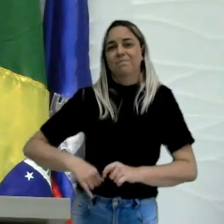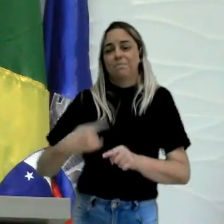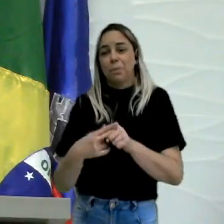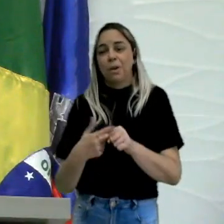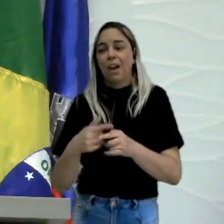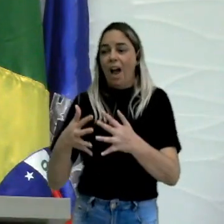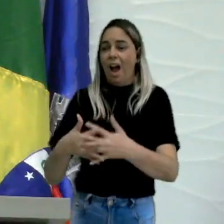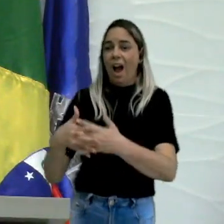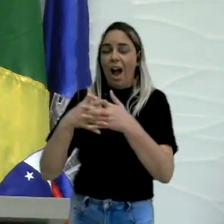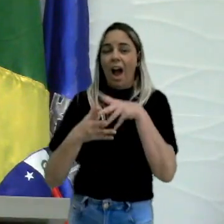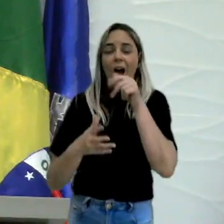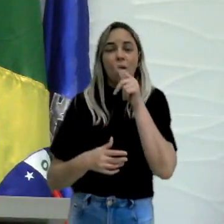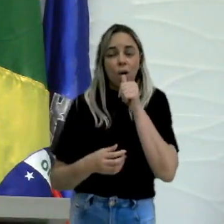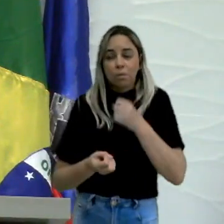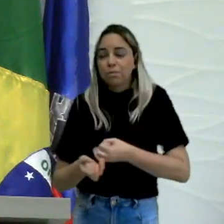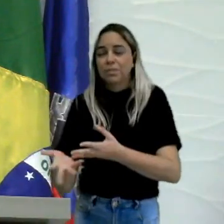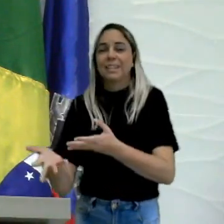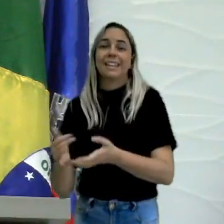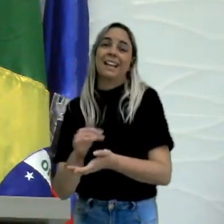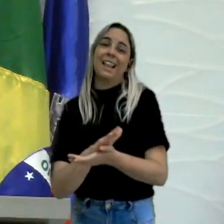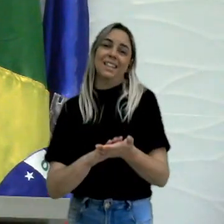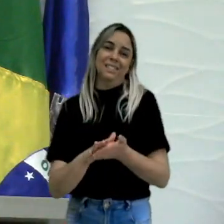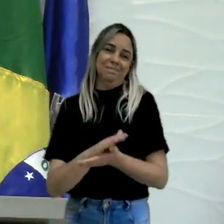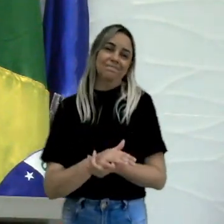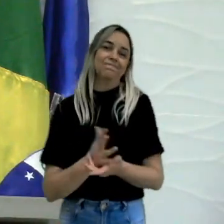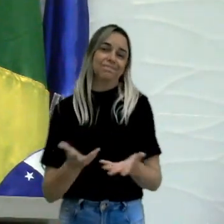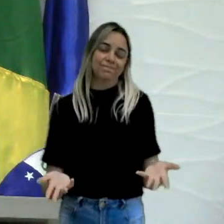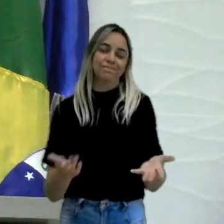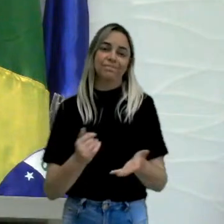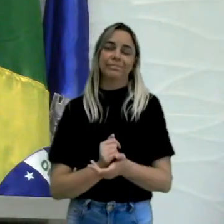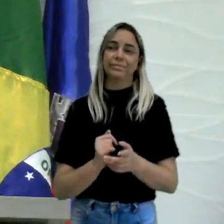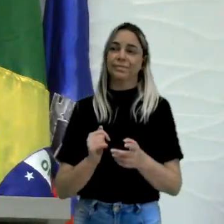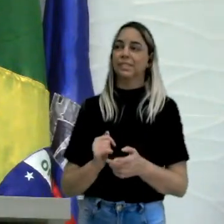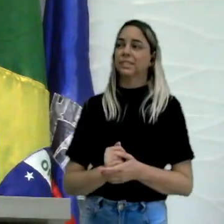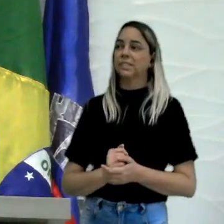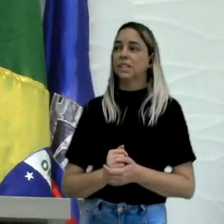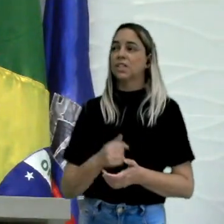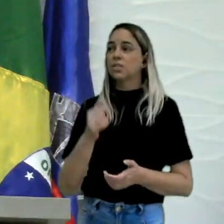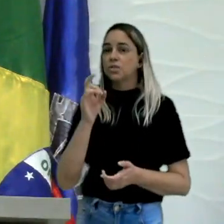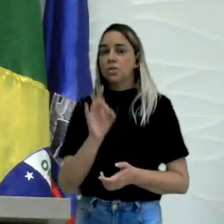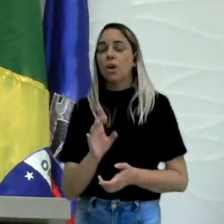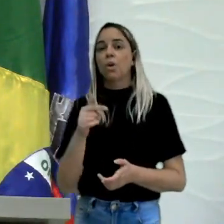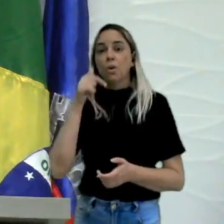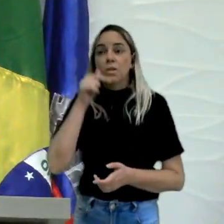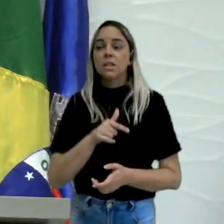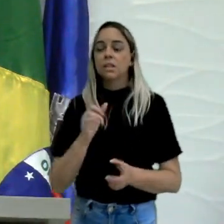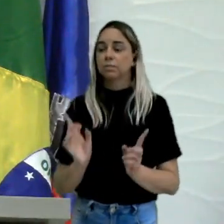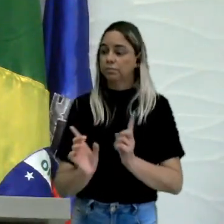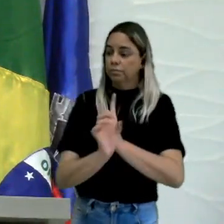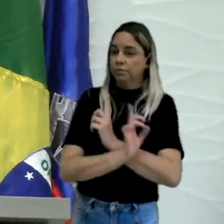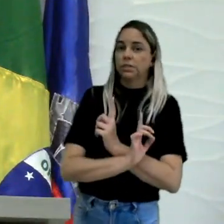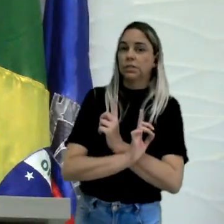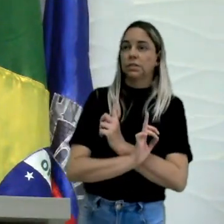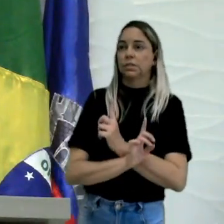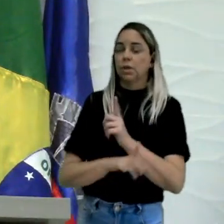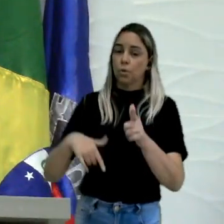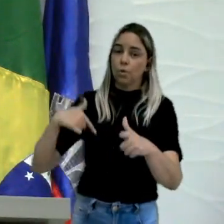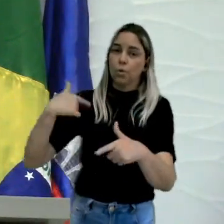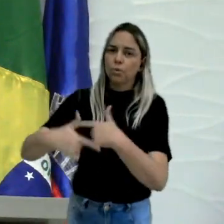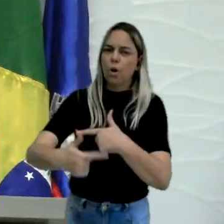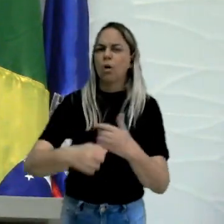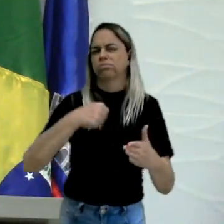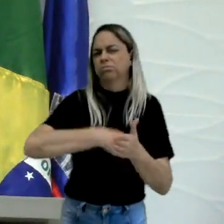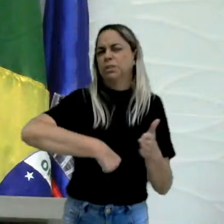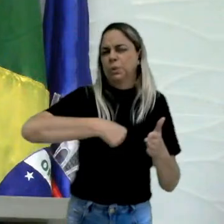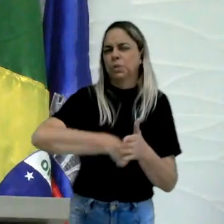carro-pipa só veio sair graças a essa oposição que correu atrás para tentar